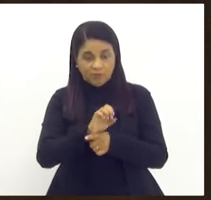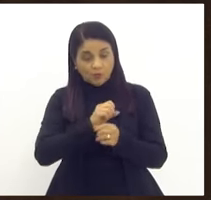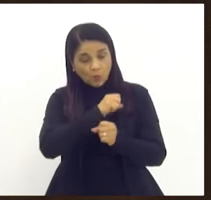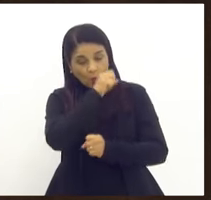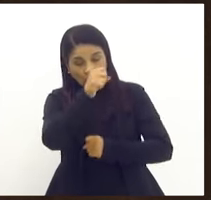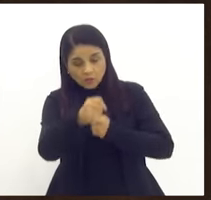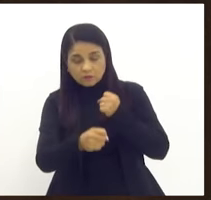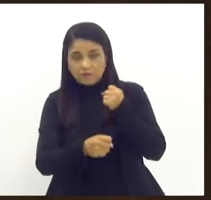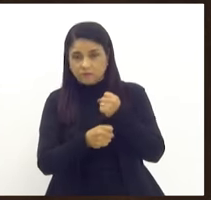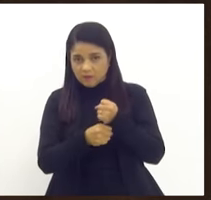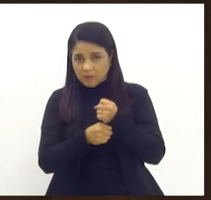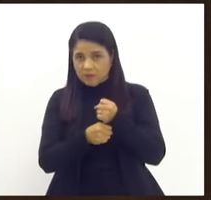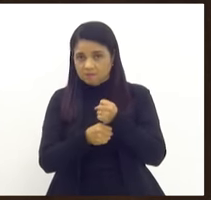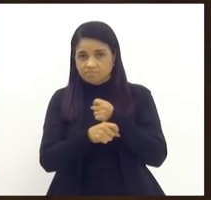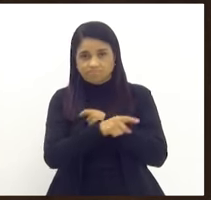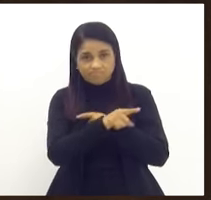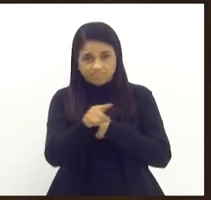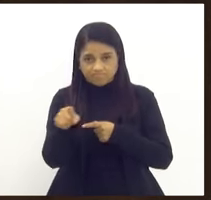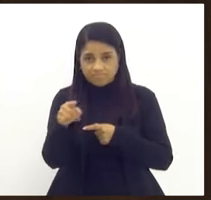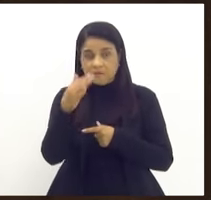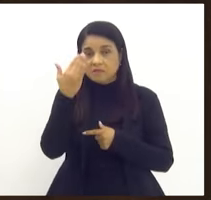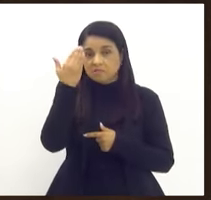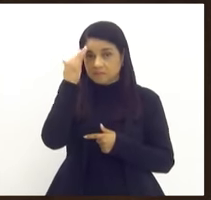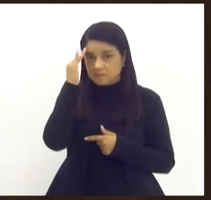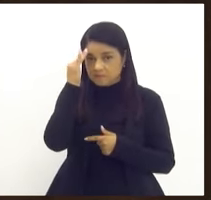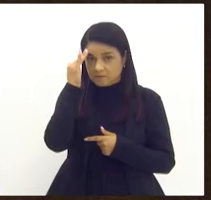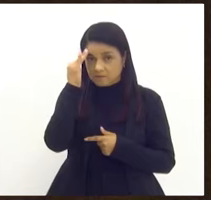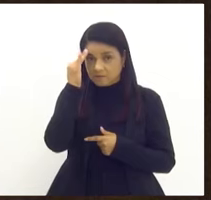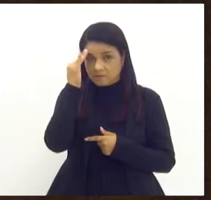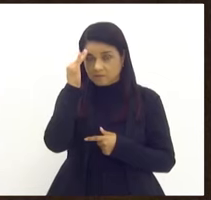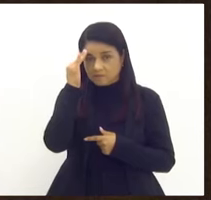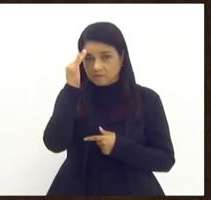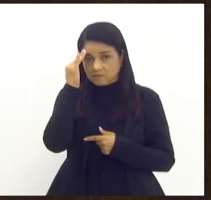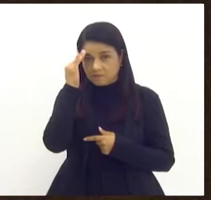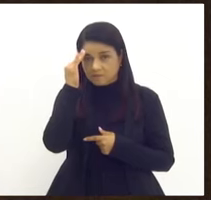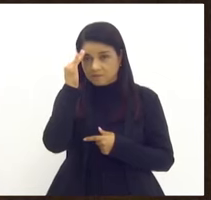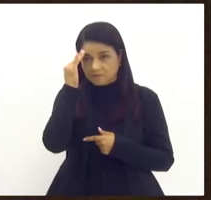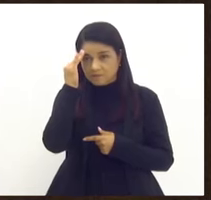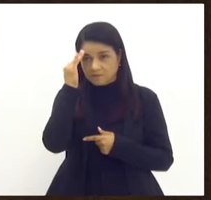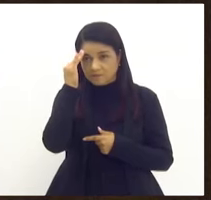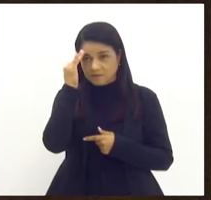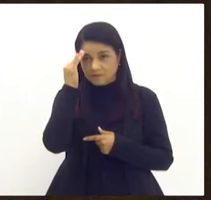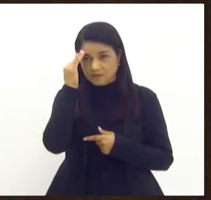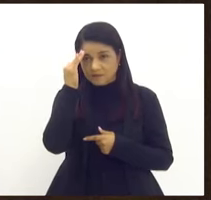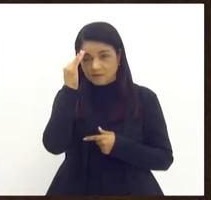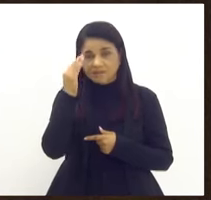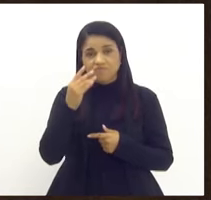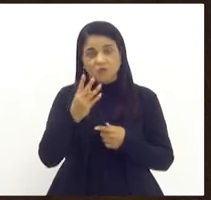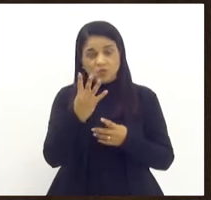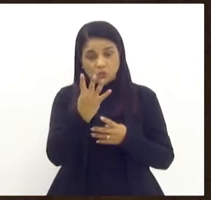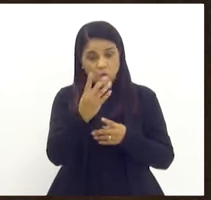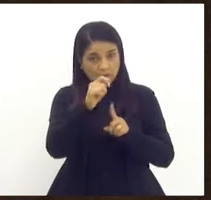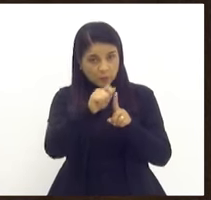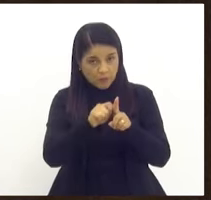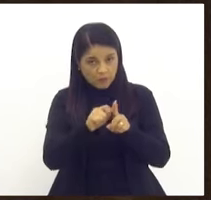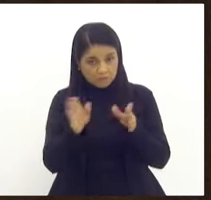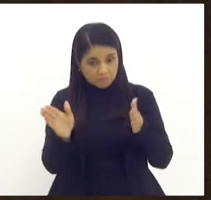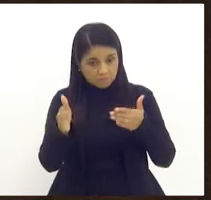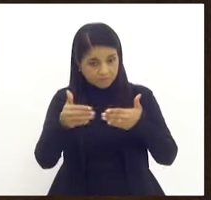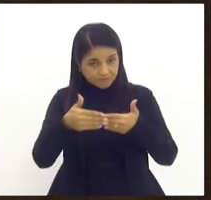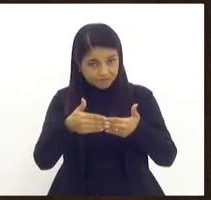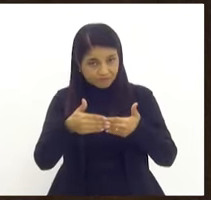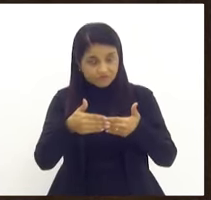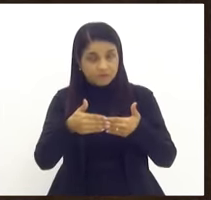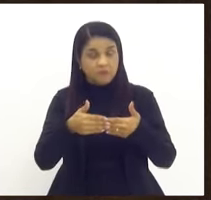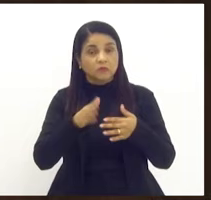vem sosem Presidente fechando esse quadrimestre em relação ao que